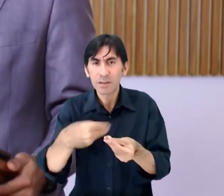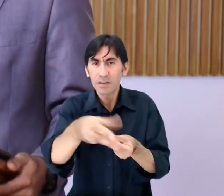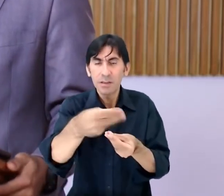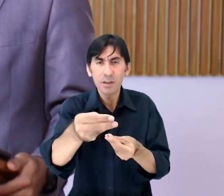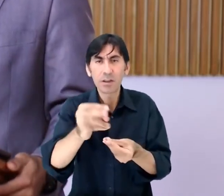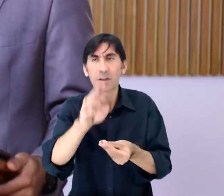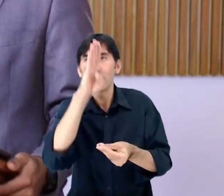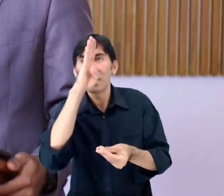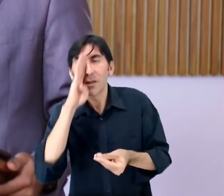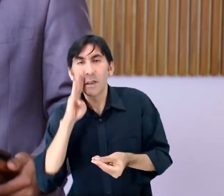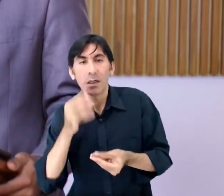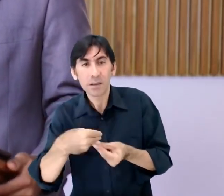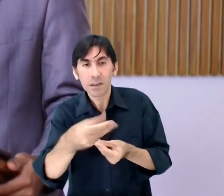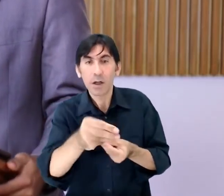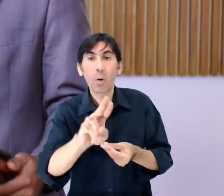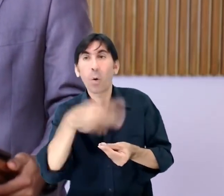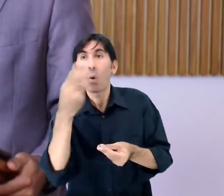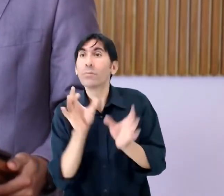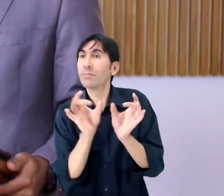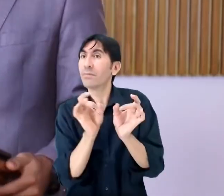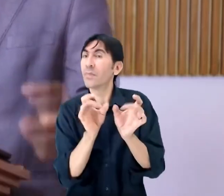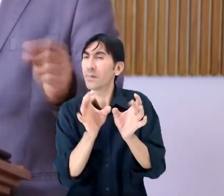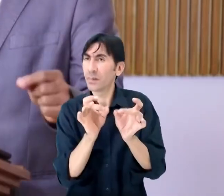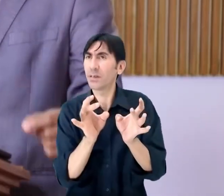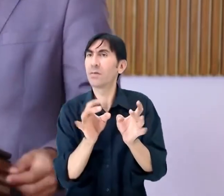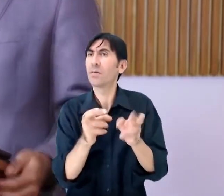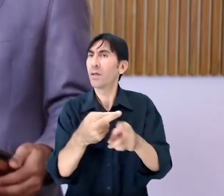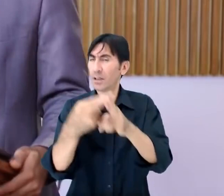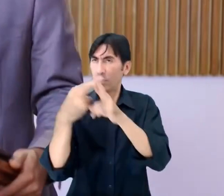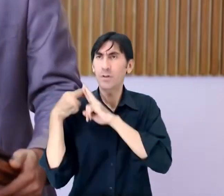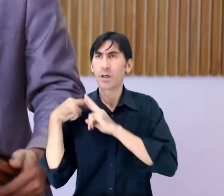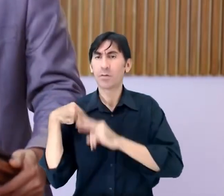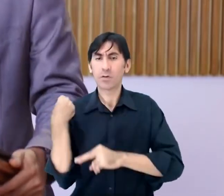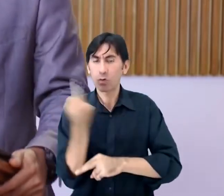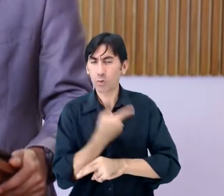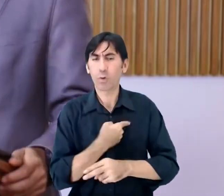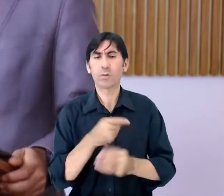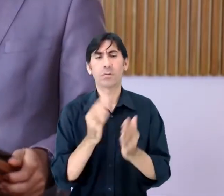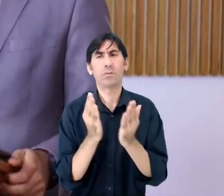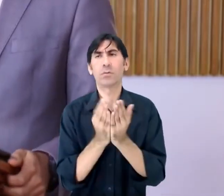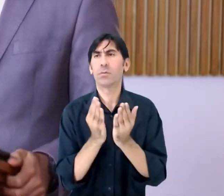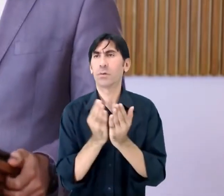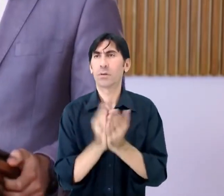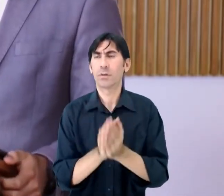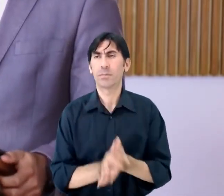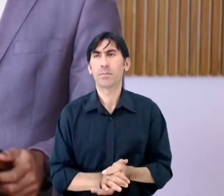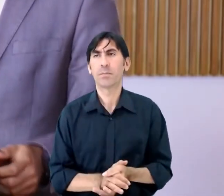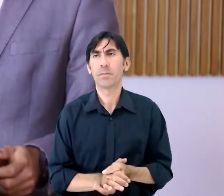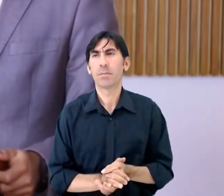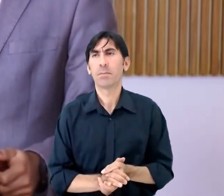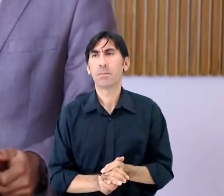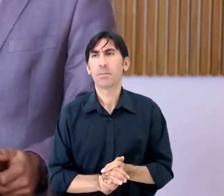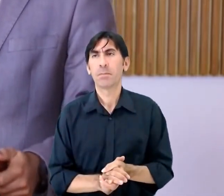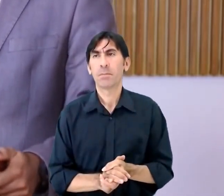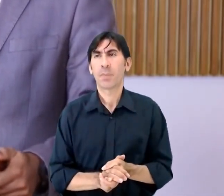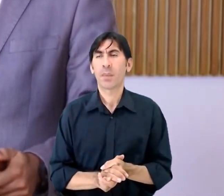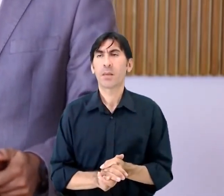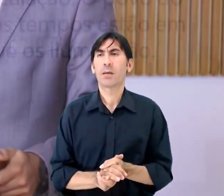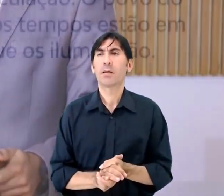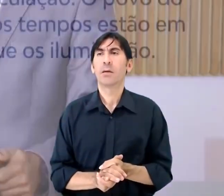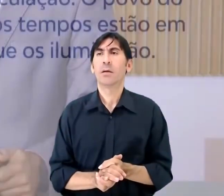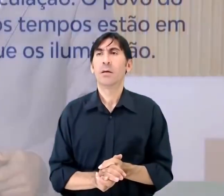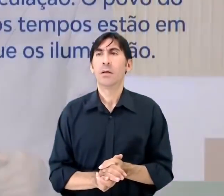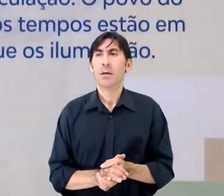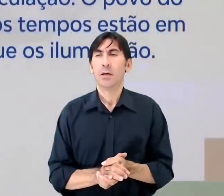Faz parte do nosso dia como cristãos. E o último texto que eu quero compartilhar com vocês está na página 120 do